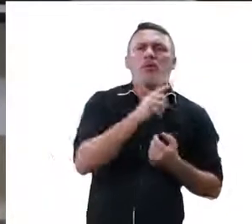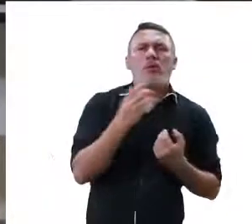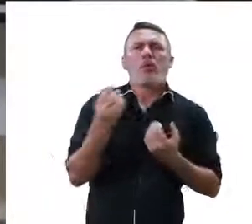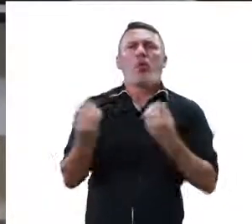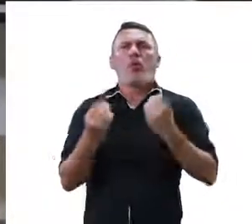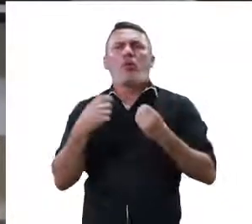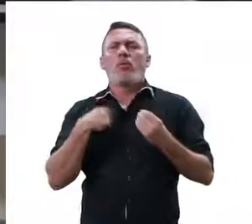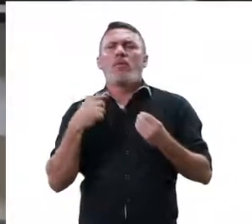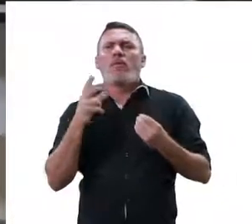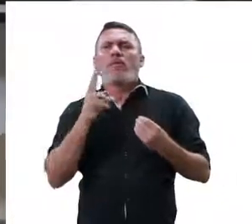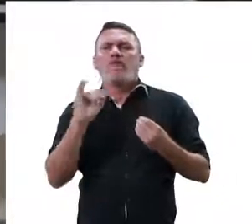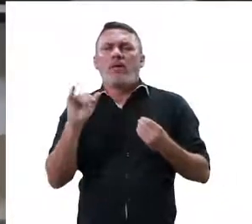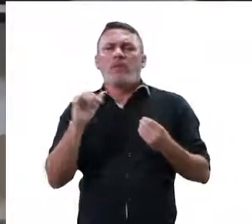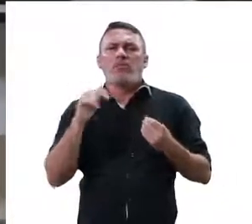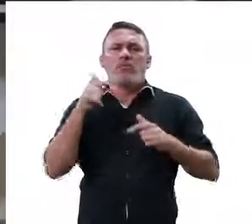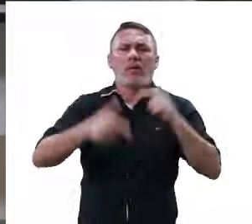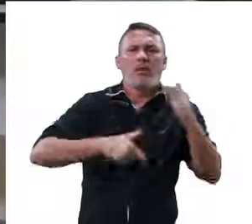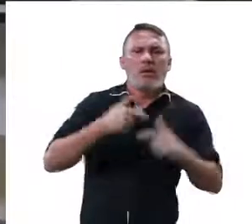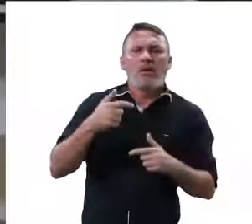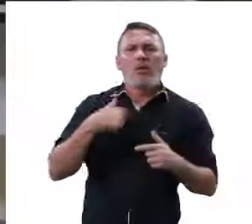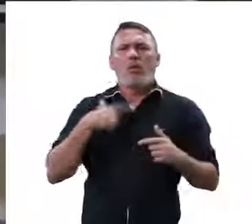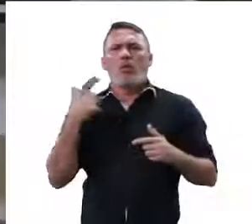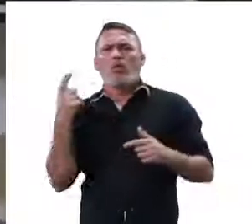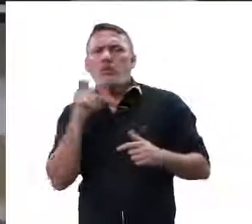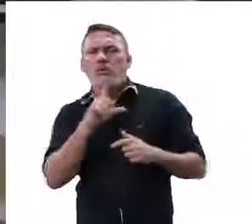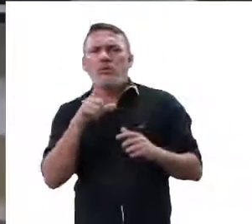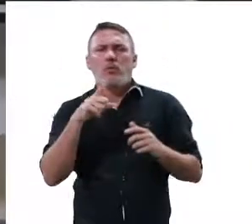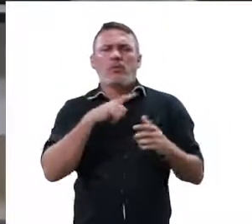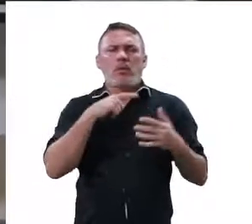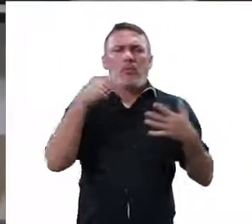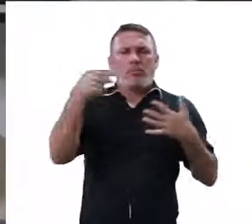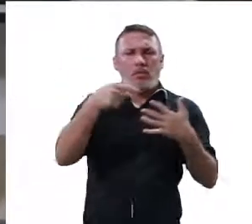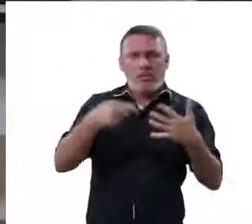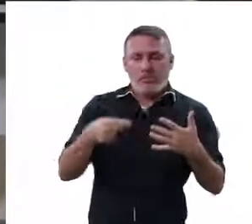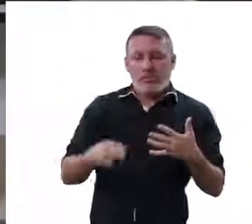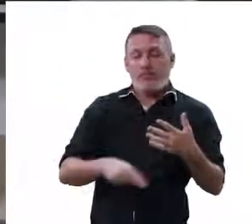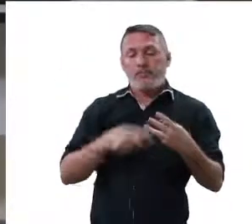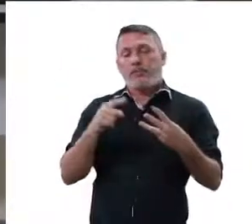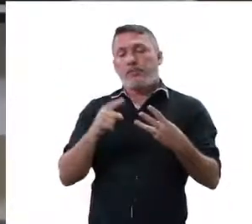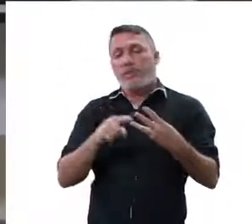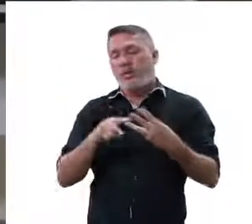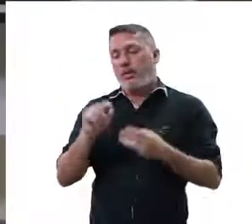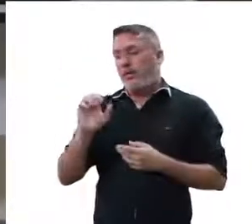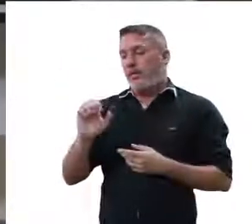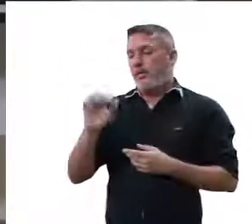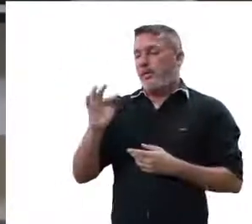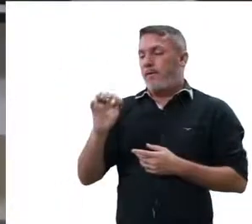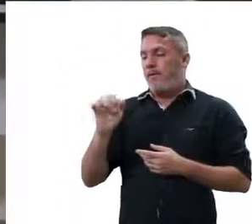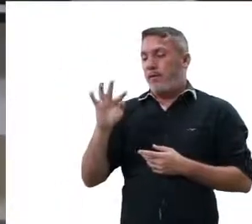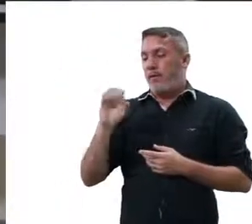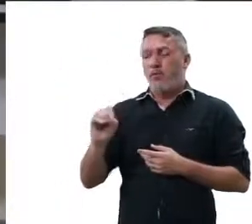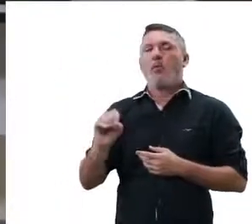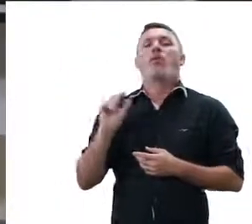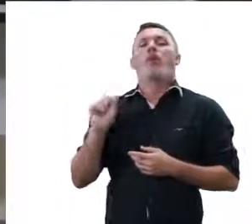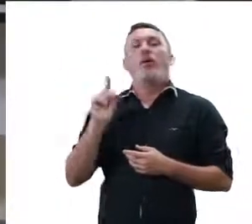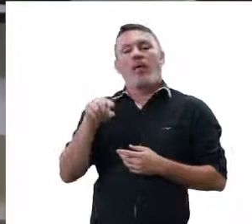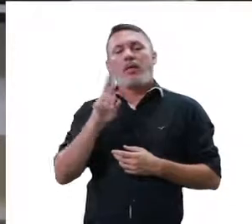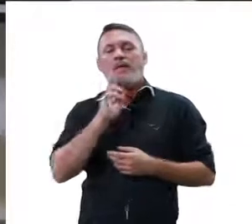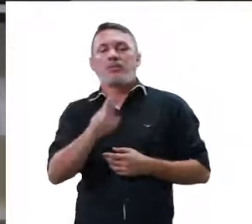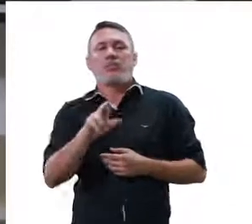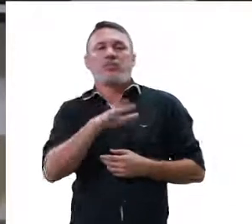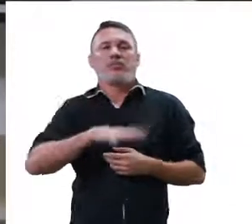como é que eu vou realizar determinada tarefa, objetivando alguma coisa, e os efeitos, ou seja,